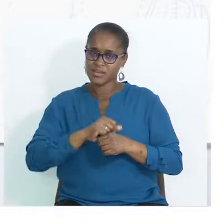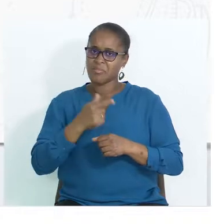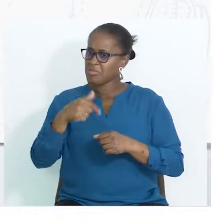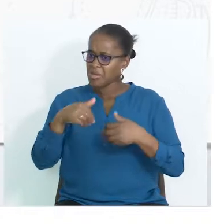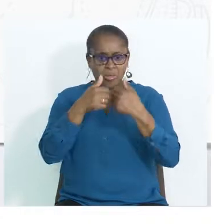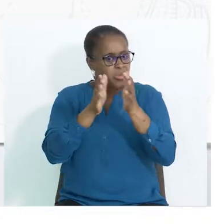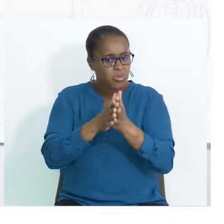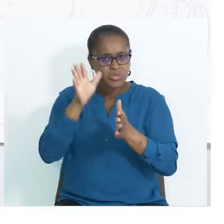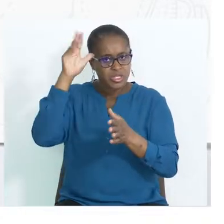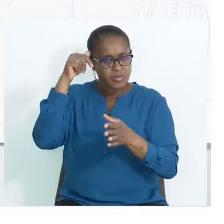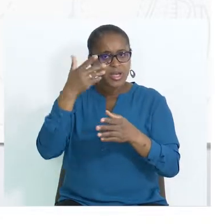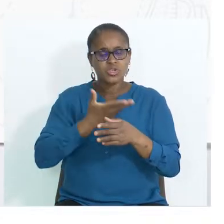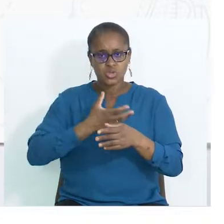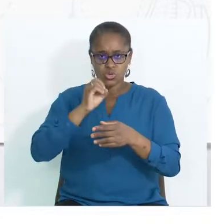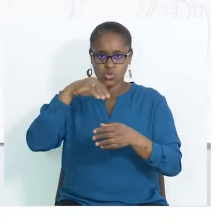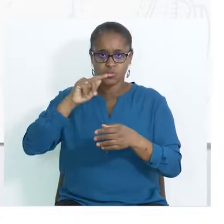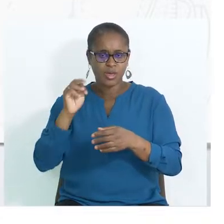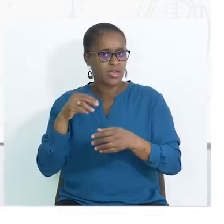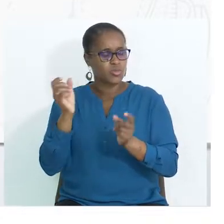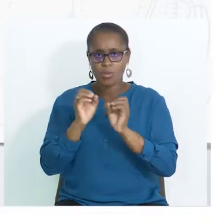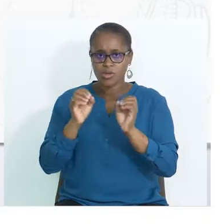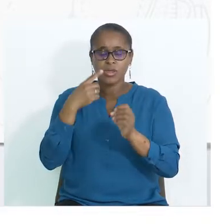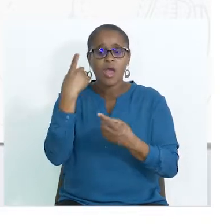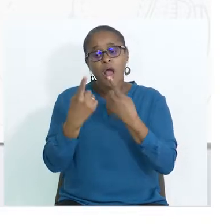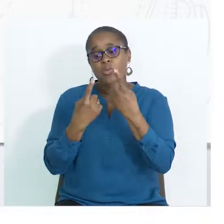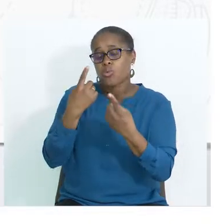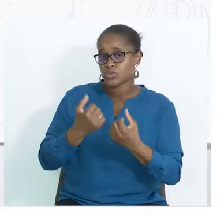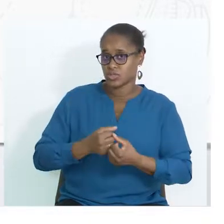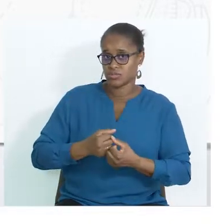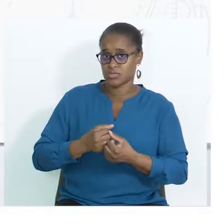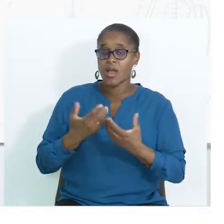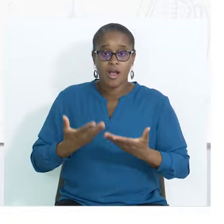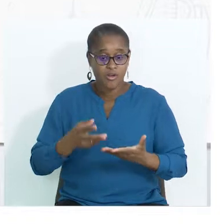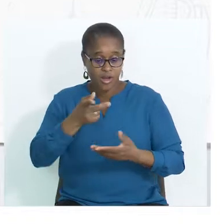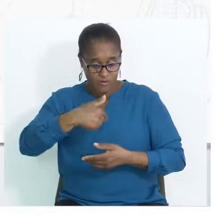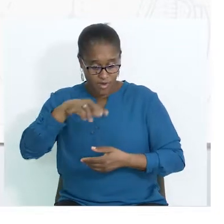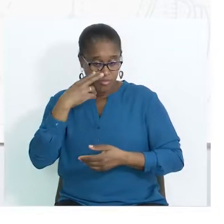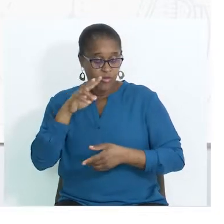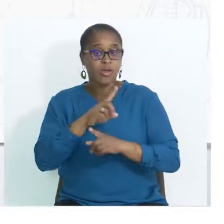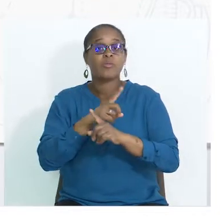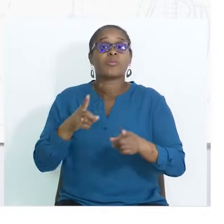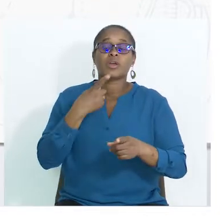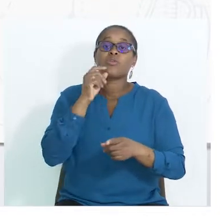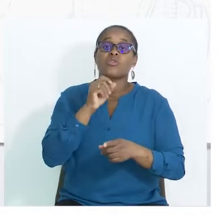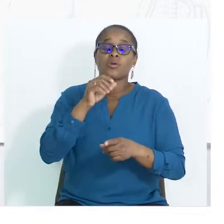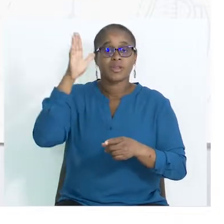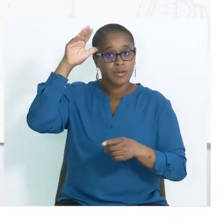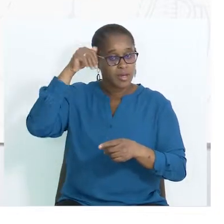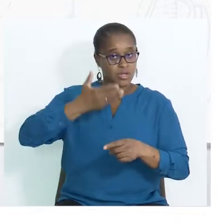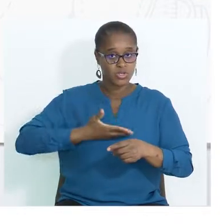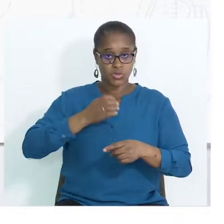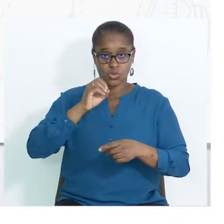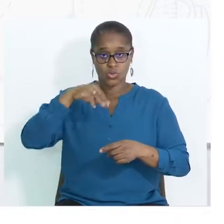Daniel não tenho todos os animais doméstico ou tem alguns agora vamos ver o que é que eles são chamados de animais